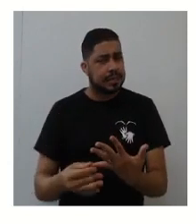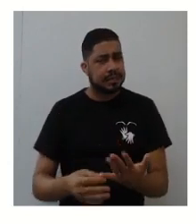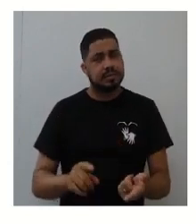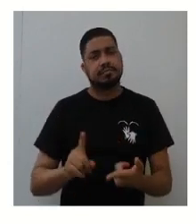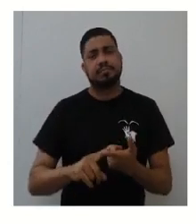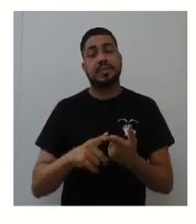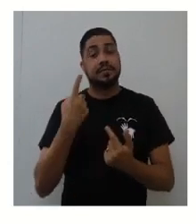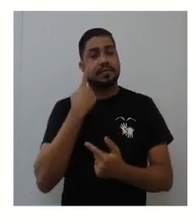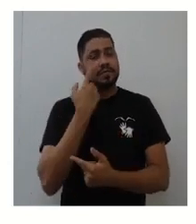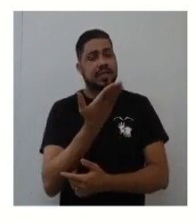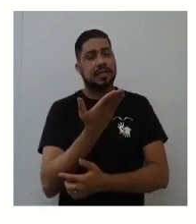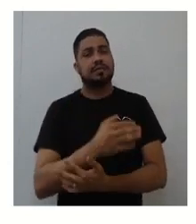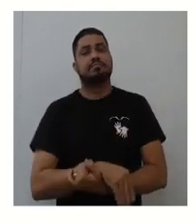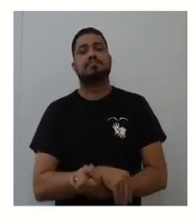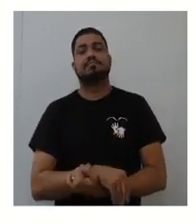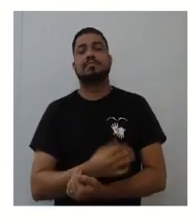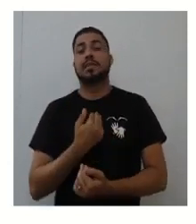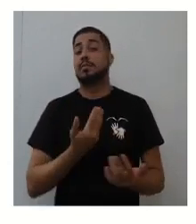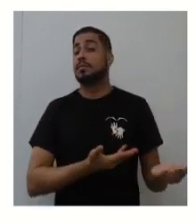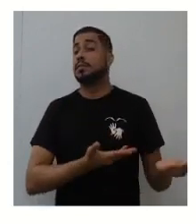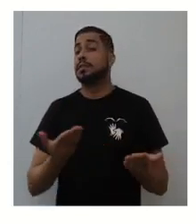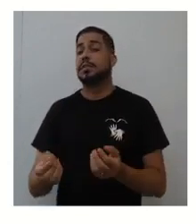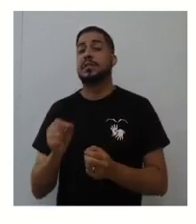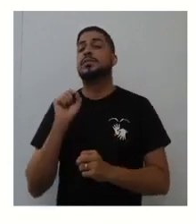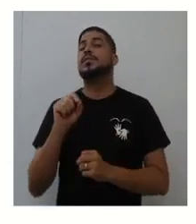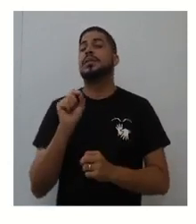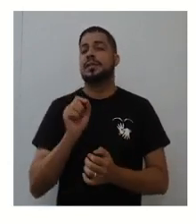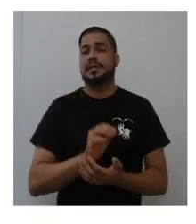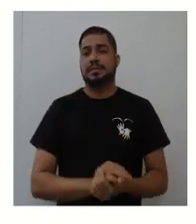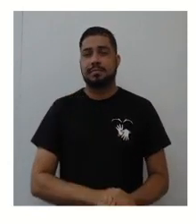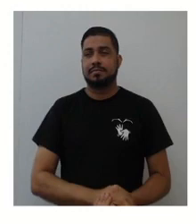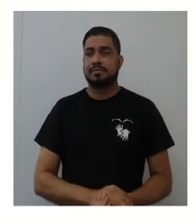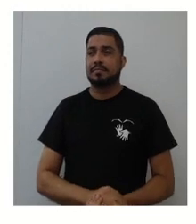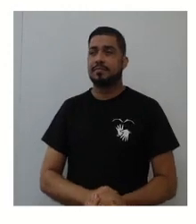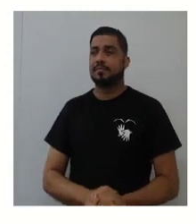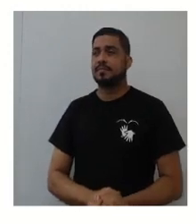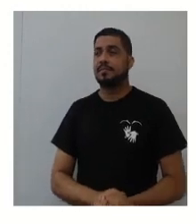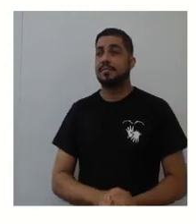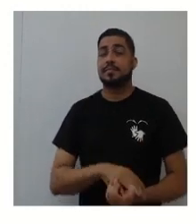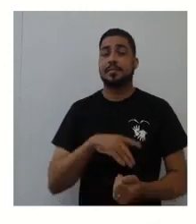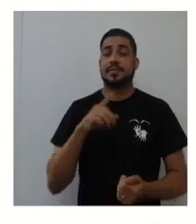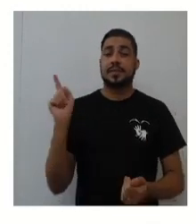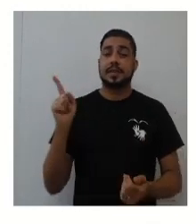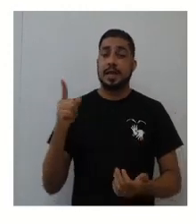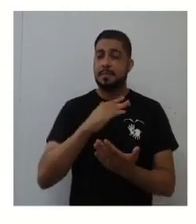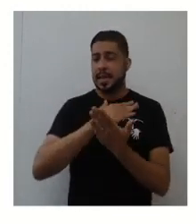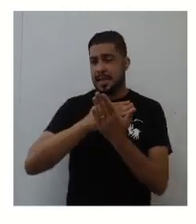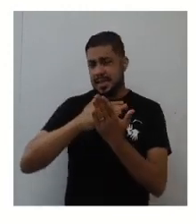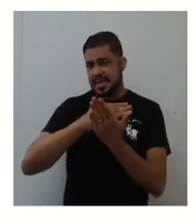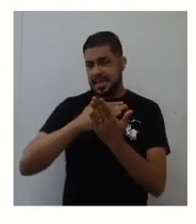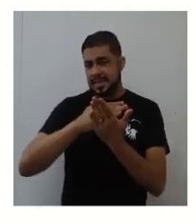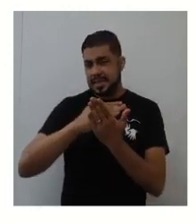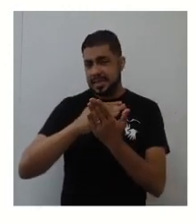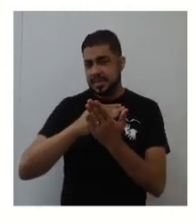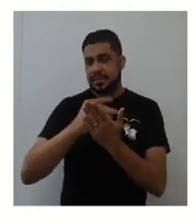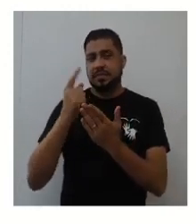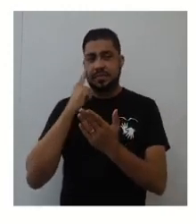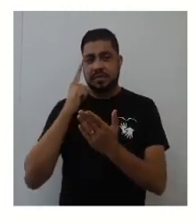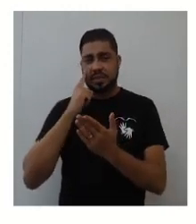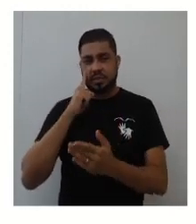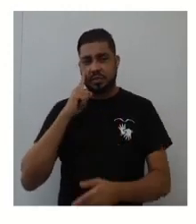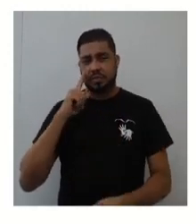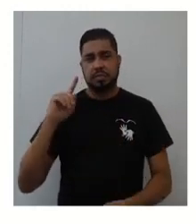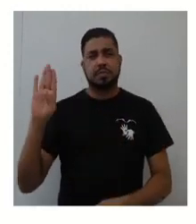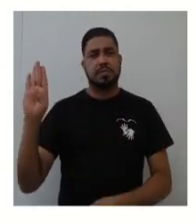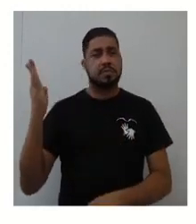dá uma olhada aí. Eu trouxe para vocês a seguinte sugestão. Numa metade da imagem, vejo um banheiro